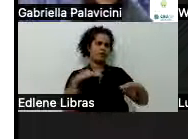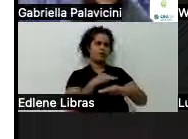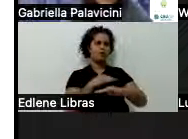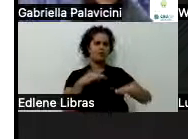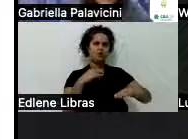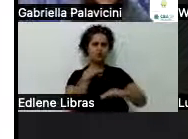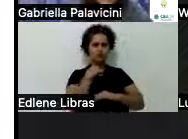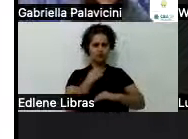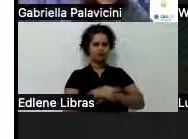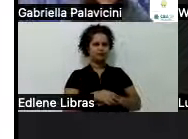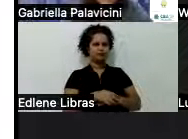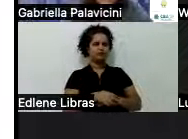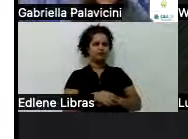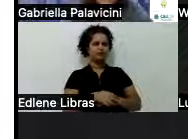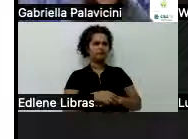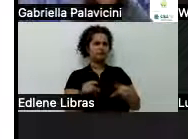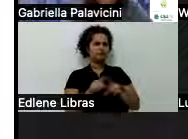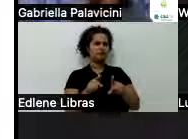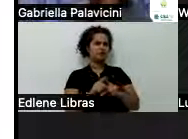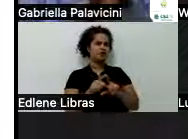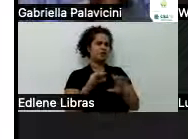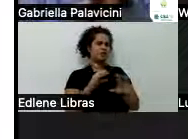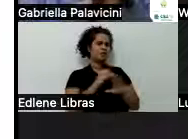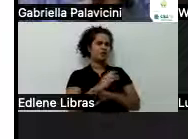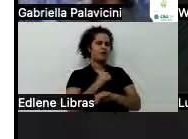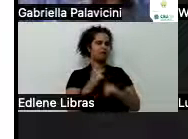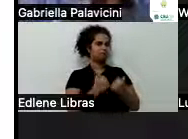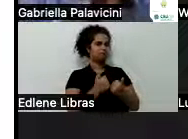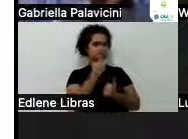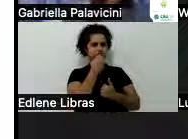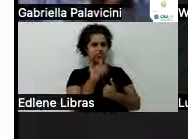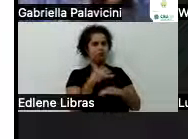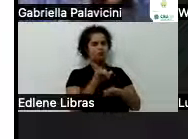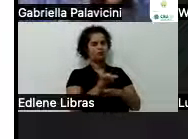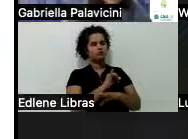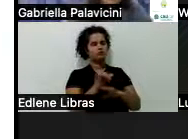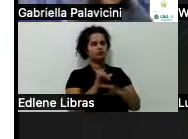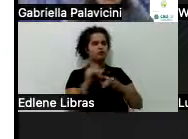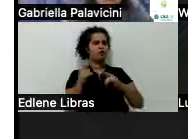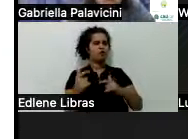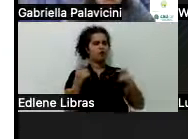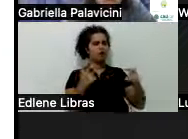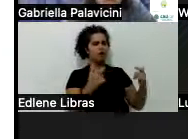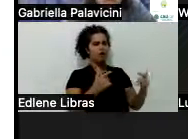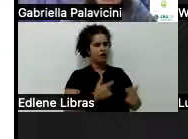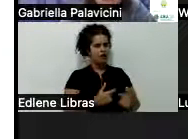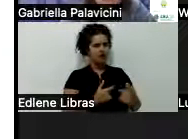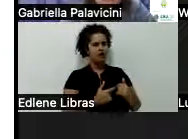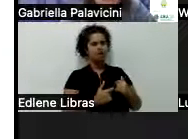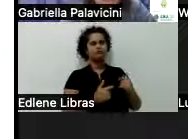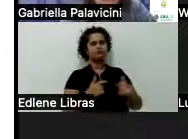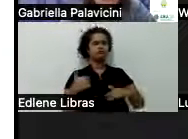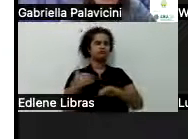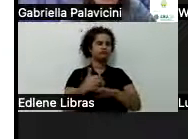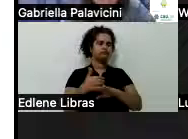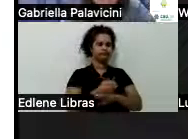Também é um programa bastante completo, com muitos elementos, muitos espaços, muitos agentes envolvidos, mas também é um